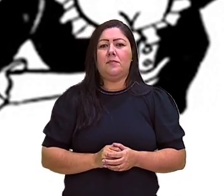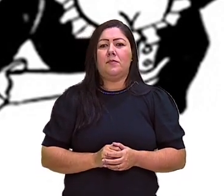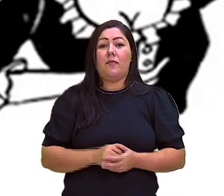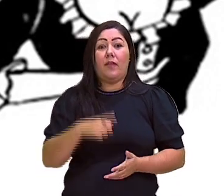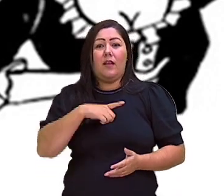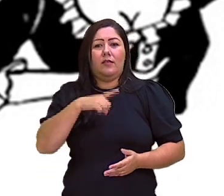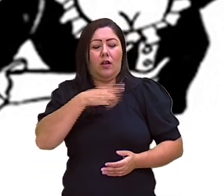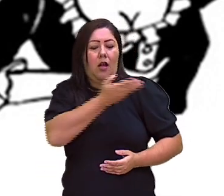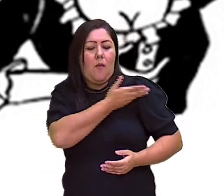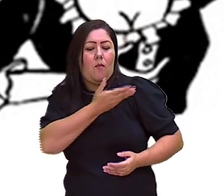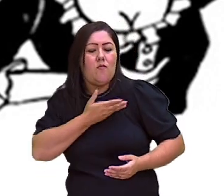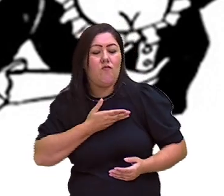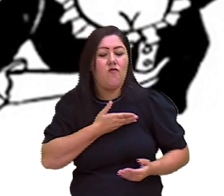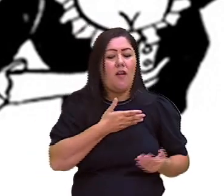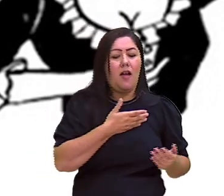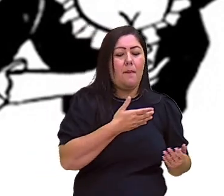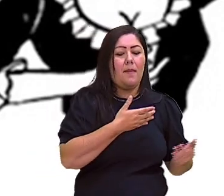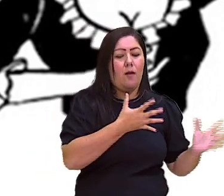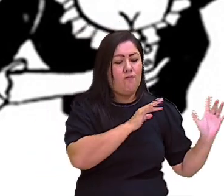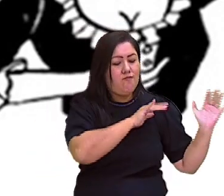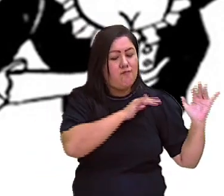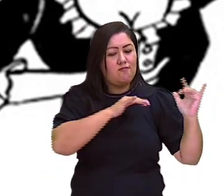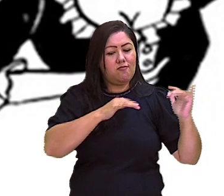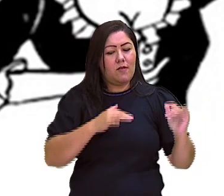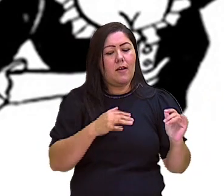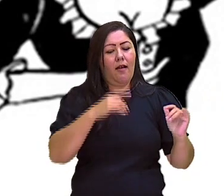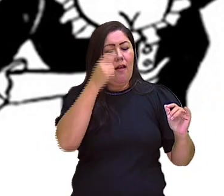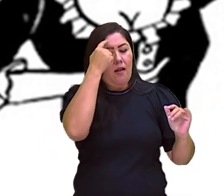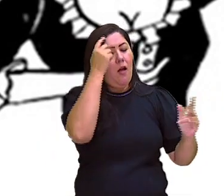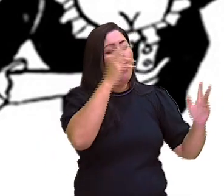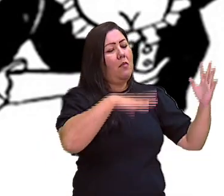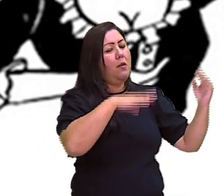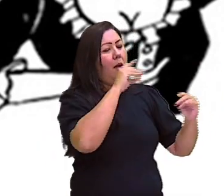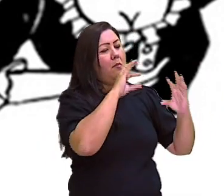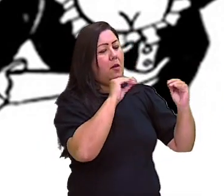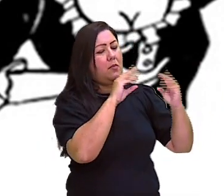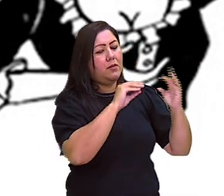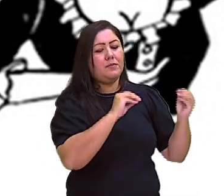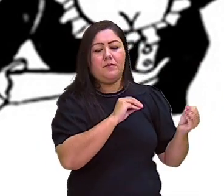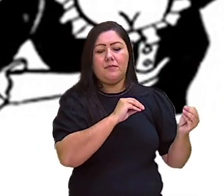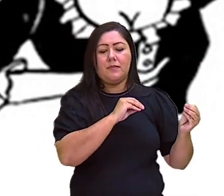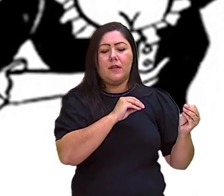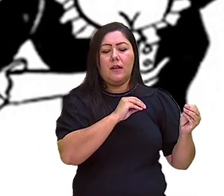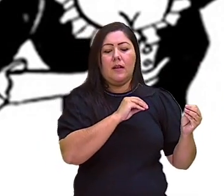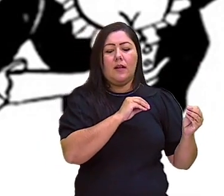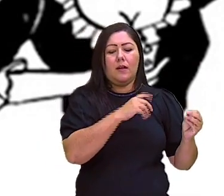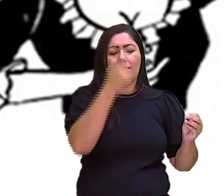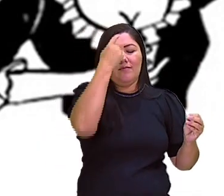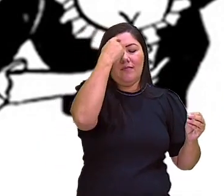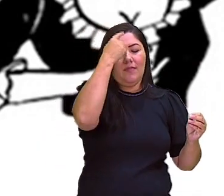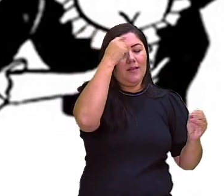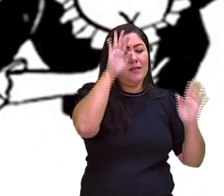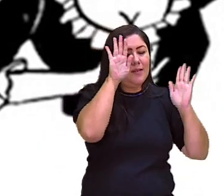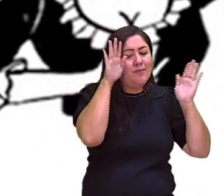vanguardistas vestígios de pensamentos culturais daquela época e também de sociedade.